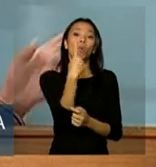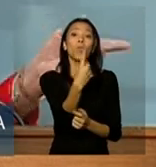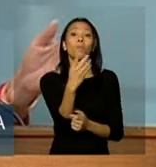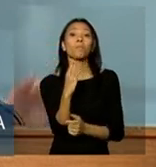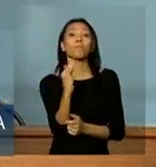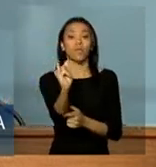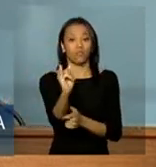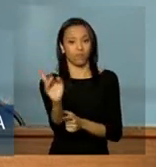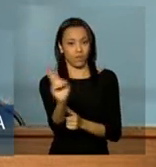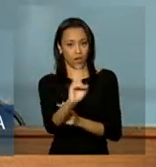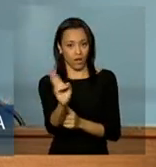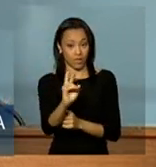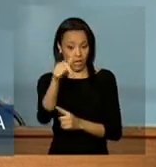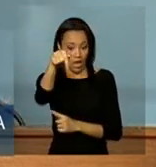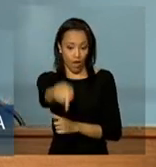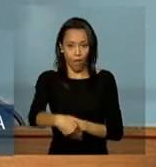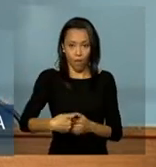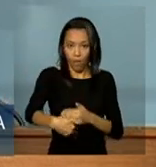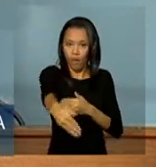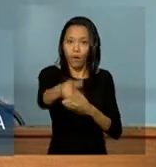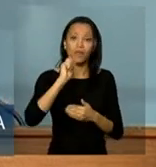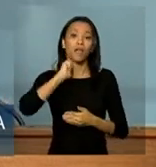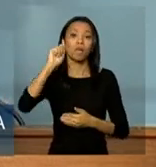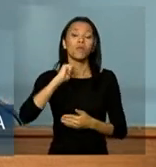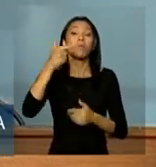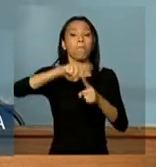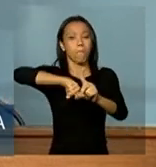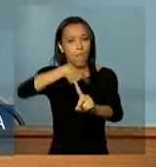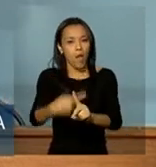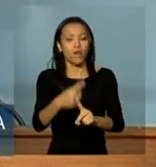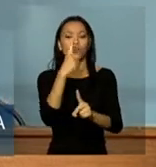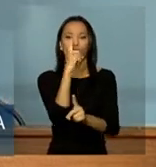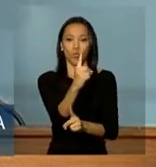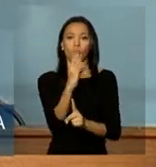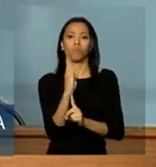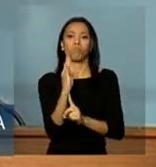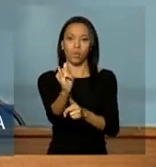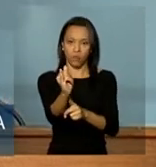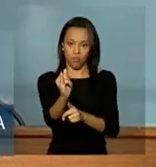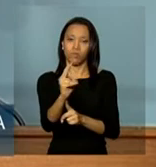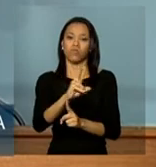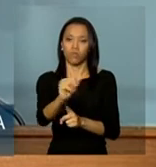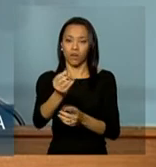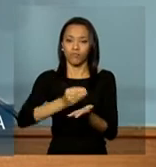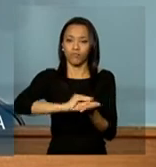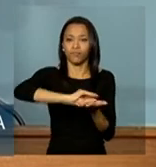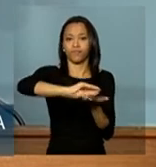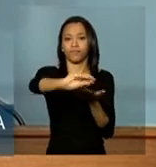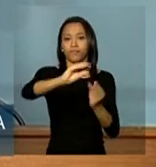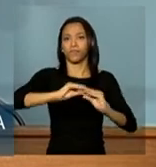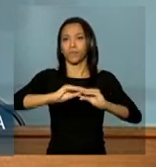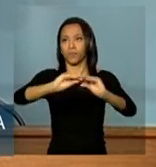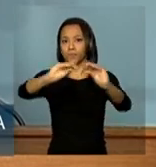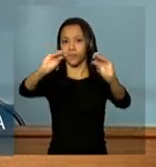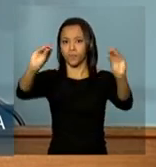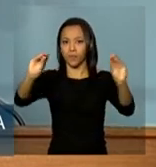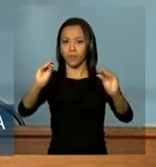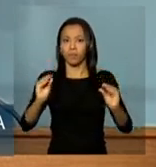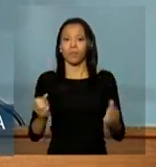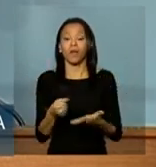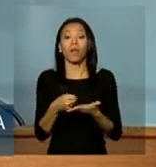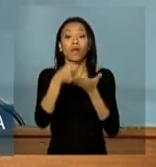R$ 1 bilhão. E agora, em abril, vamos repassar mais R$ 1 bilhão a título de suporte ao